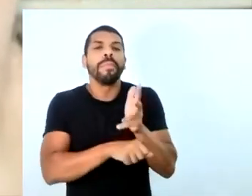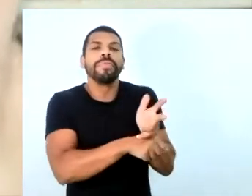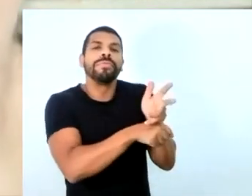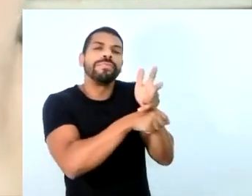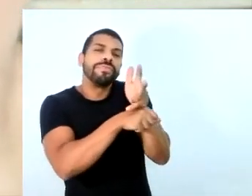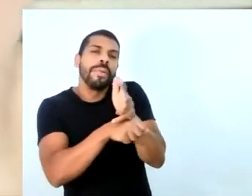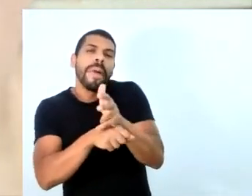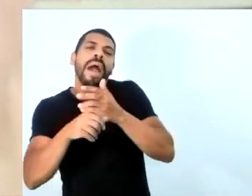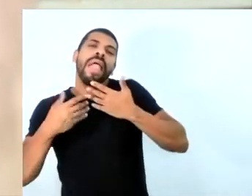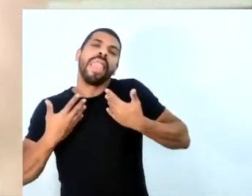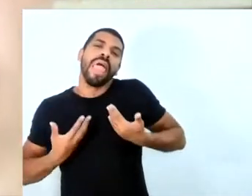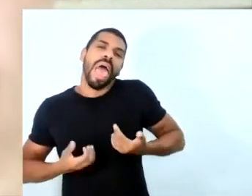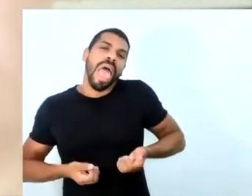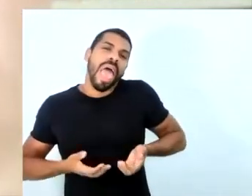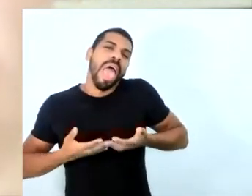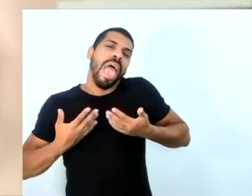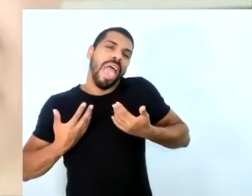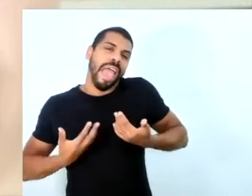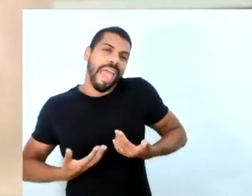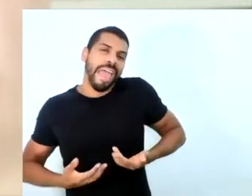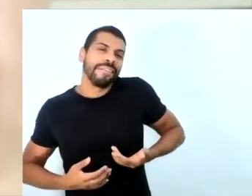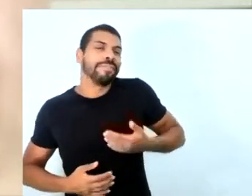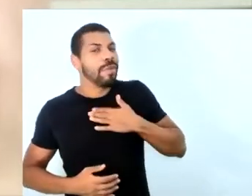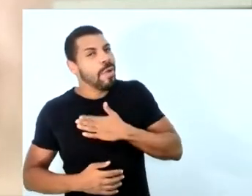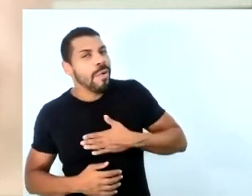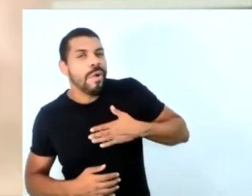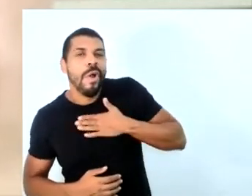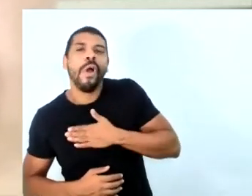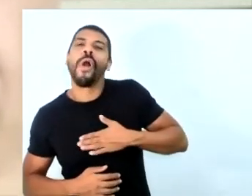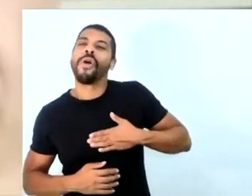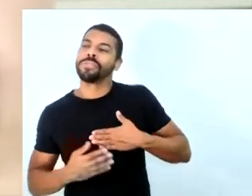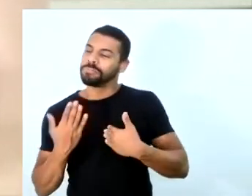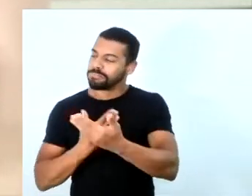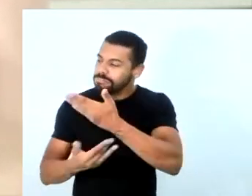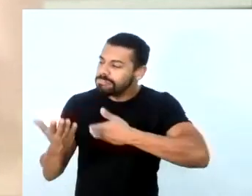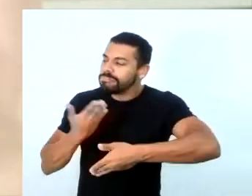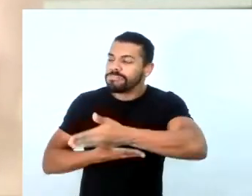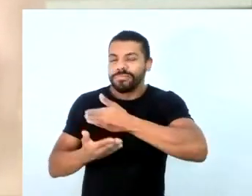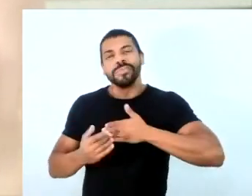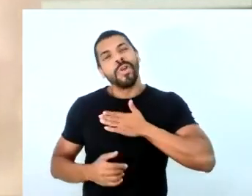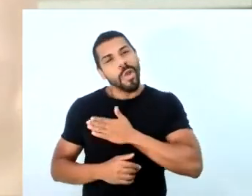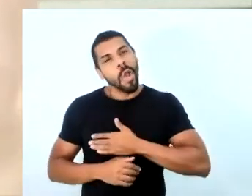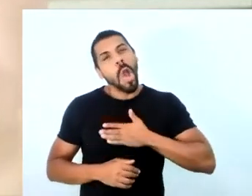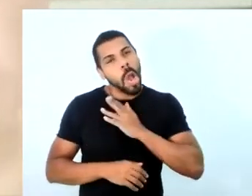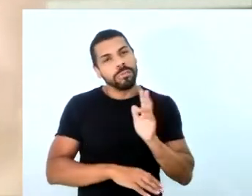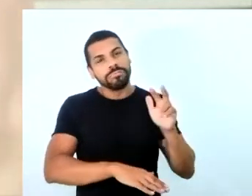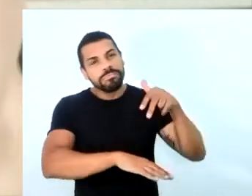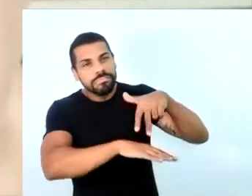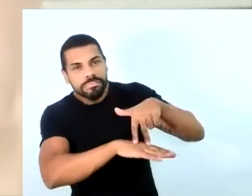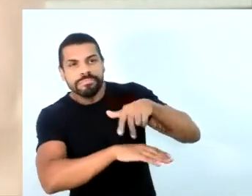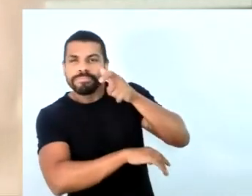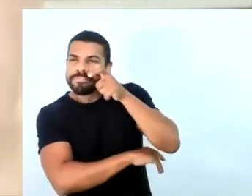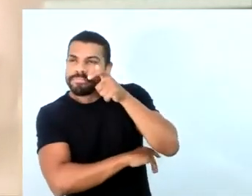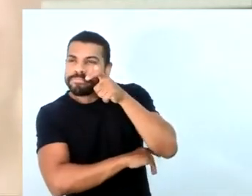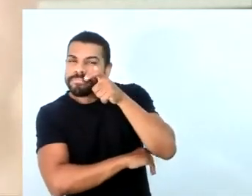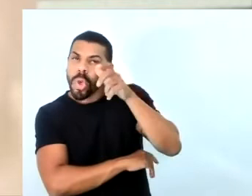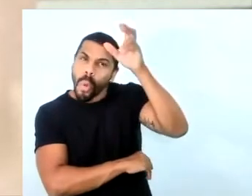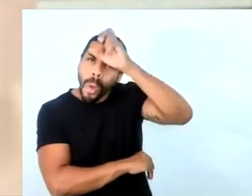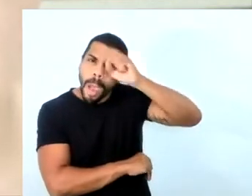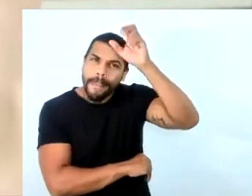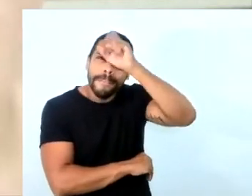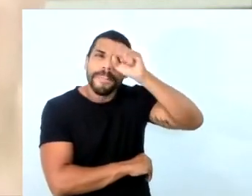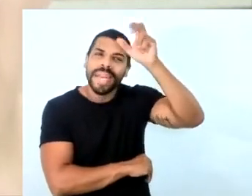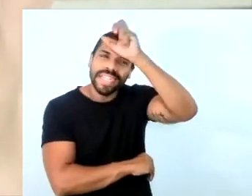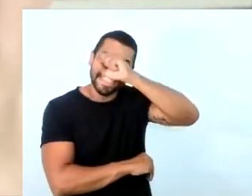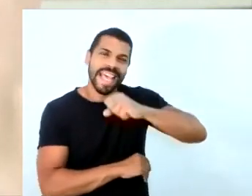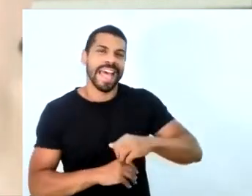mais tranquilo, é uma troca com o diretor, enfim. Eu gosto de estar no set de filmagem. É um aprendizado para mim também, em algum